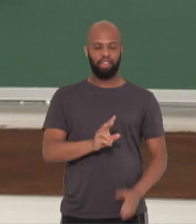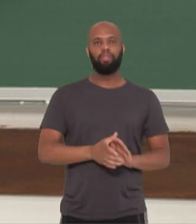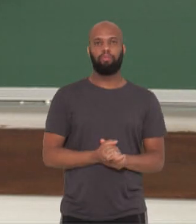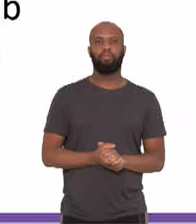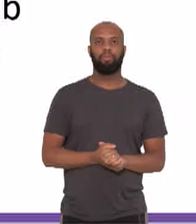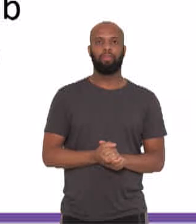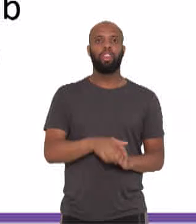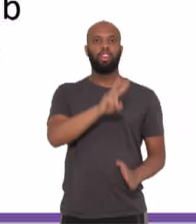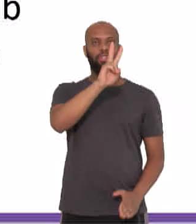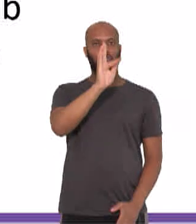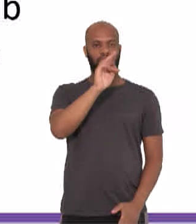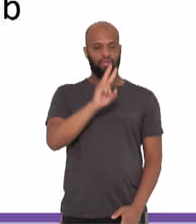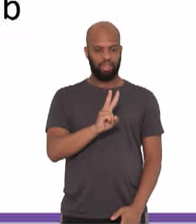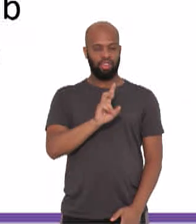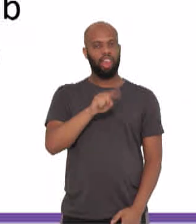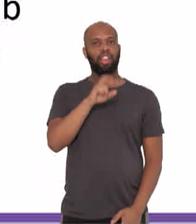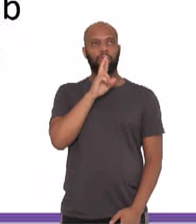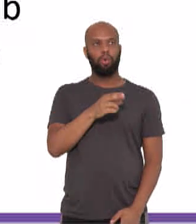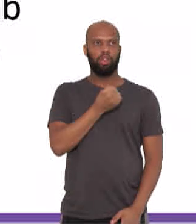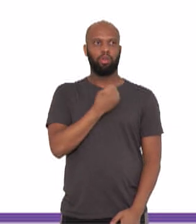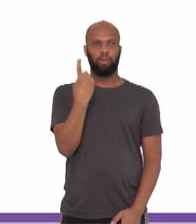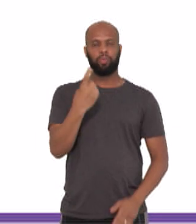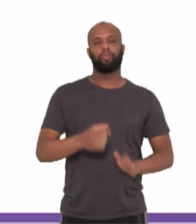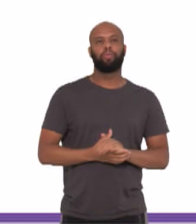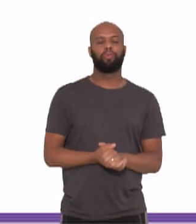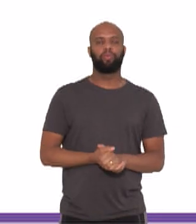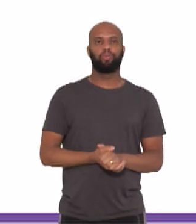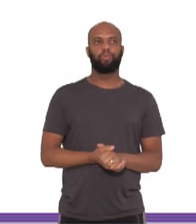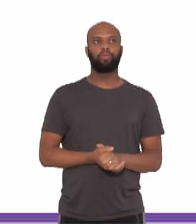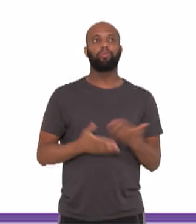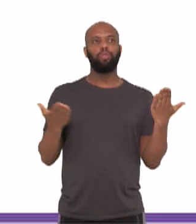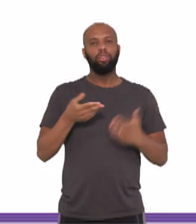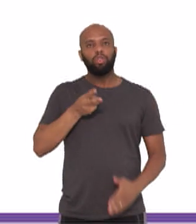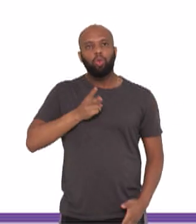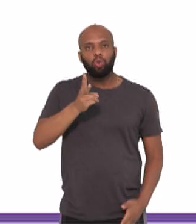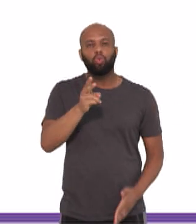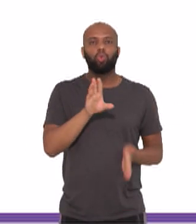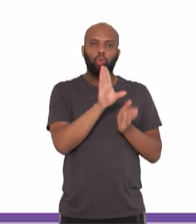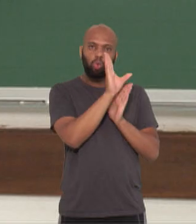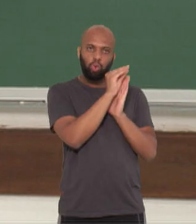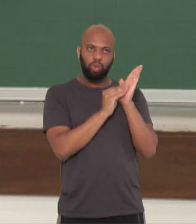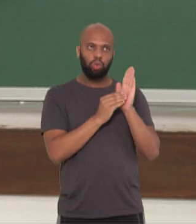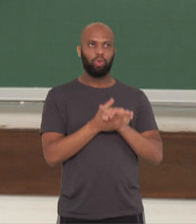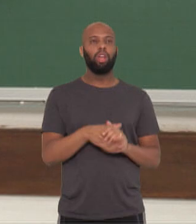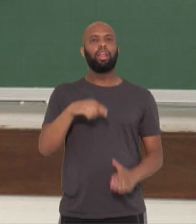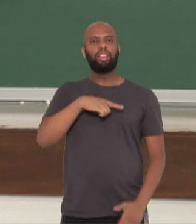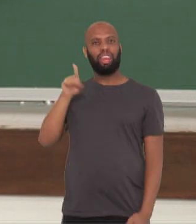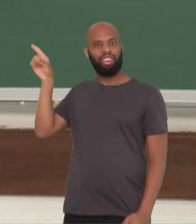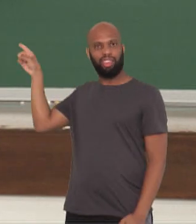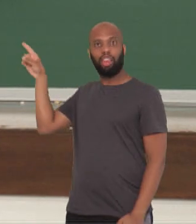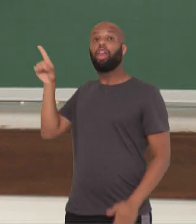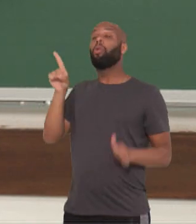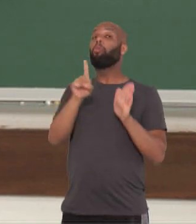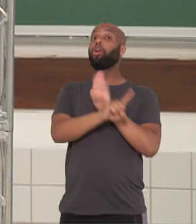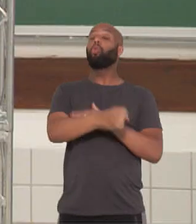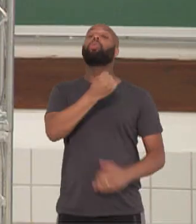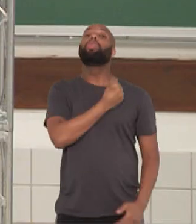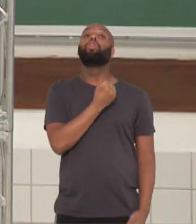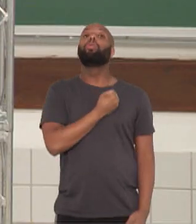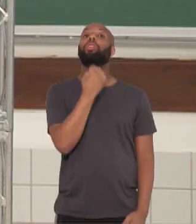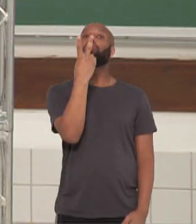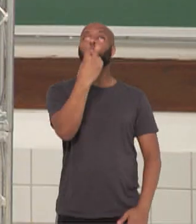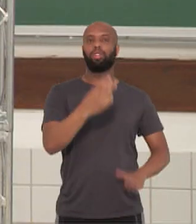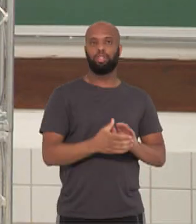né? VFV seria número 1. Avançando no conteúdo, está aqui a questão número 2. Lembre-se